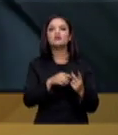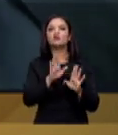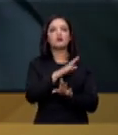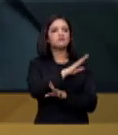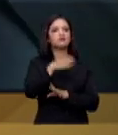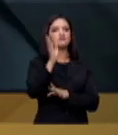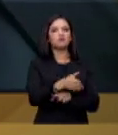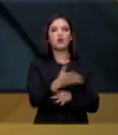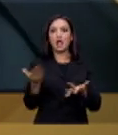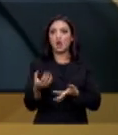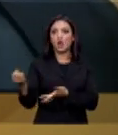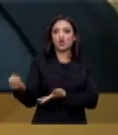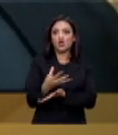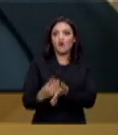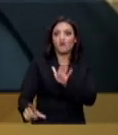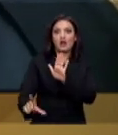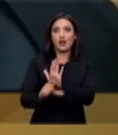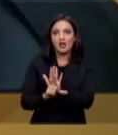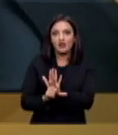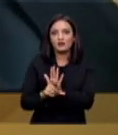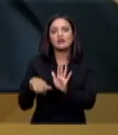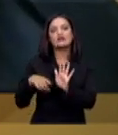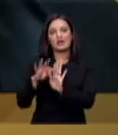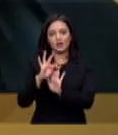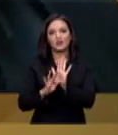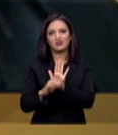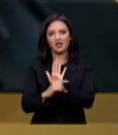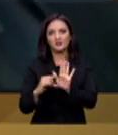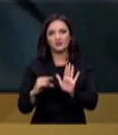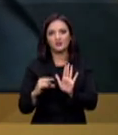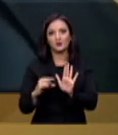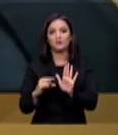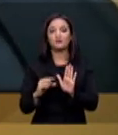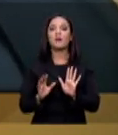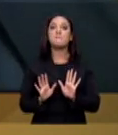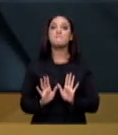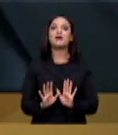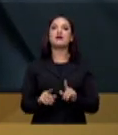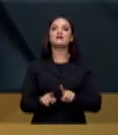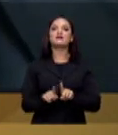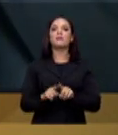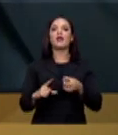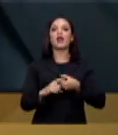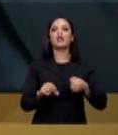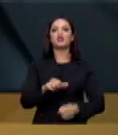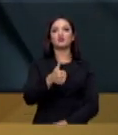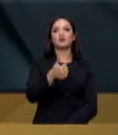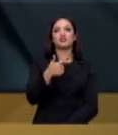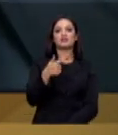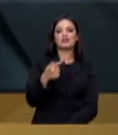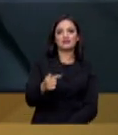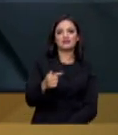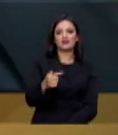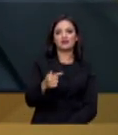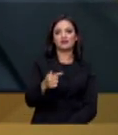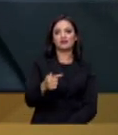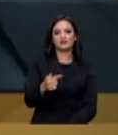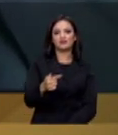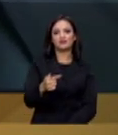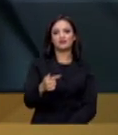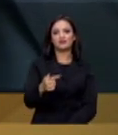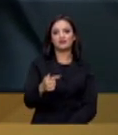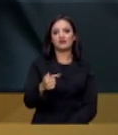772/2014, ao mesmo tempo que ela diz tê-las revogado, ela, em seu artigo 17, dá